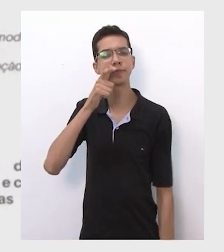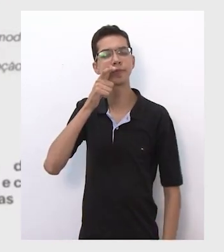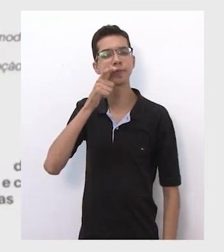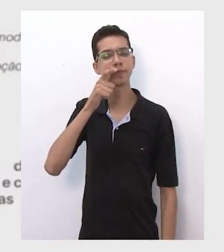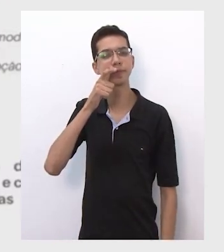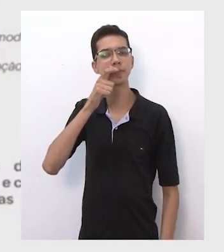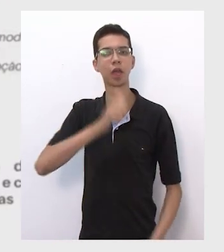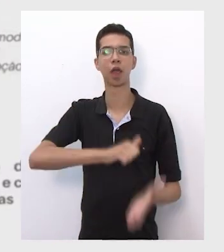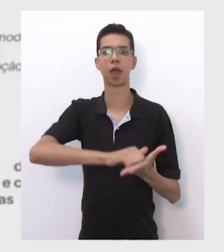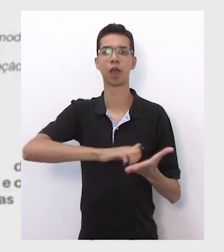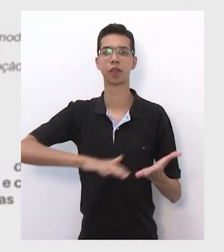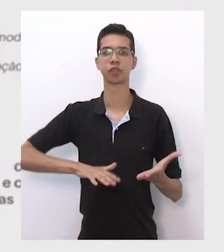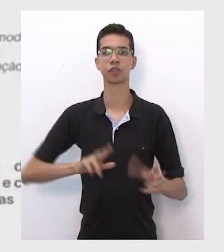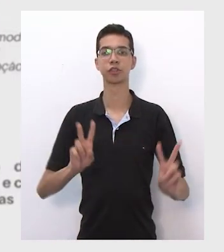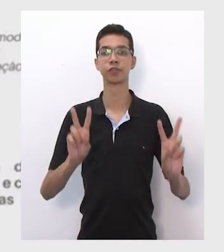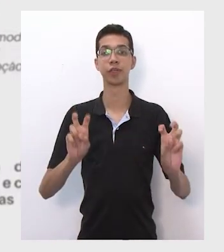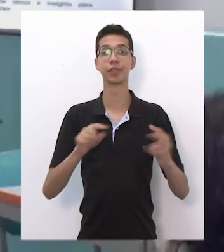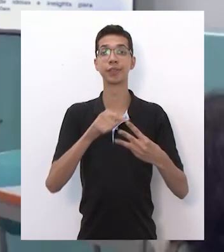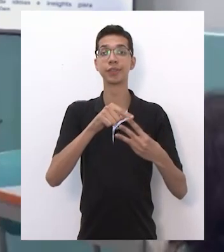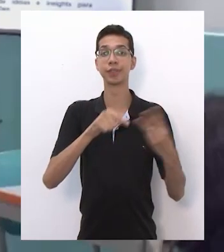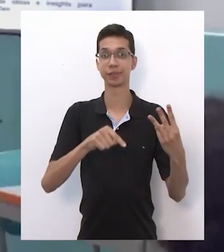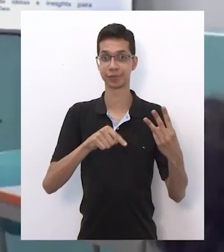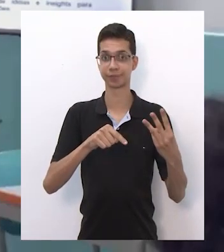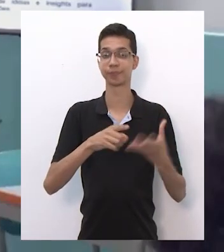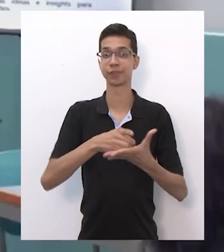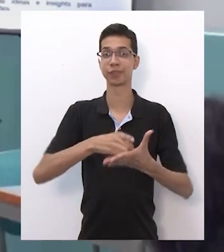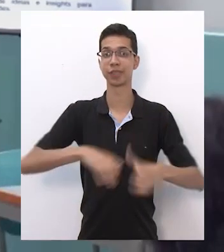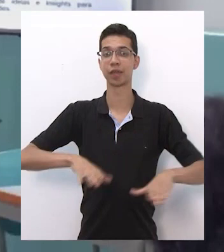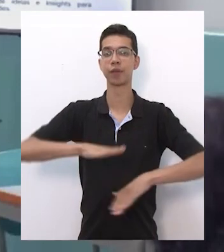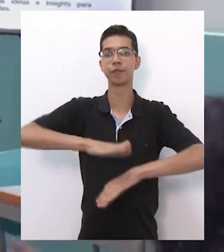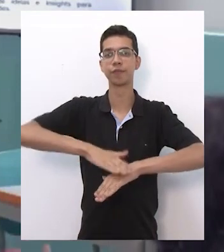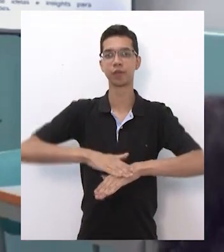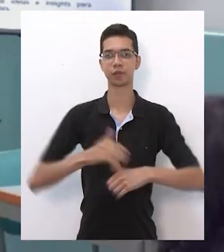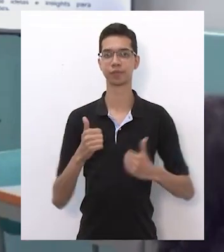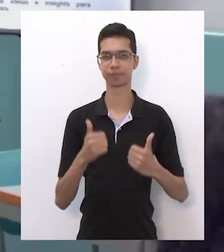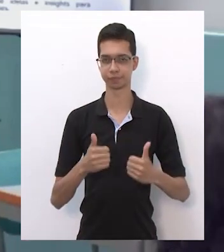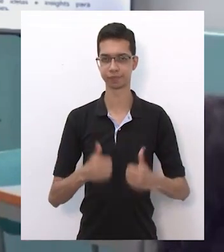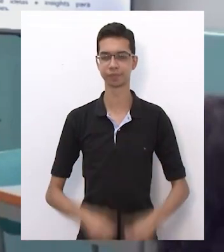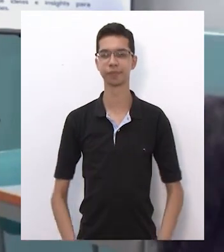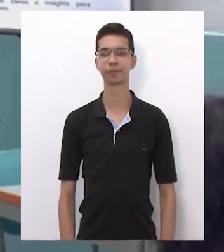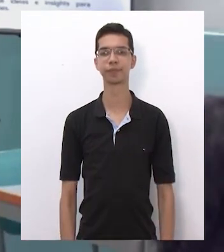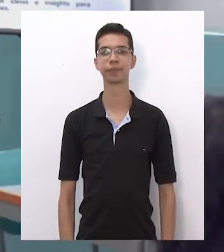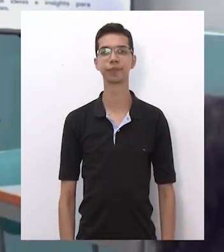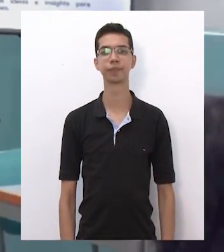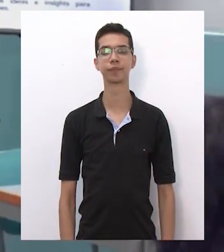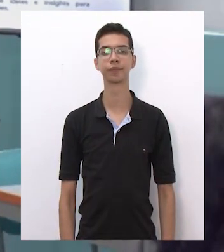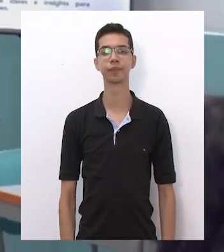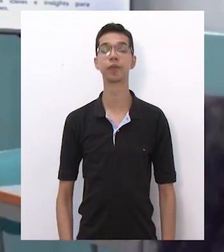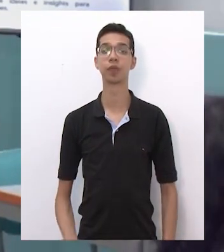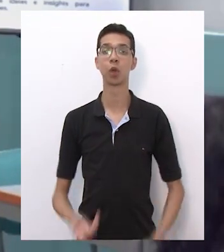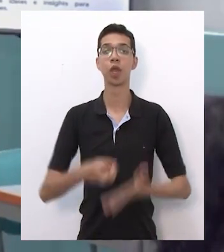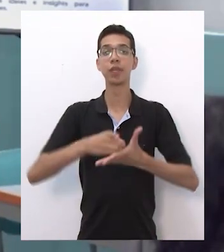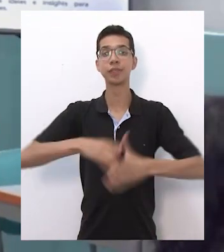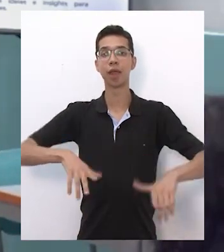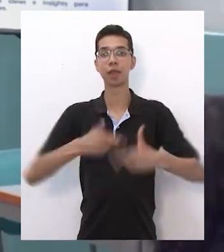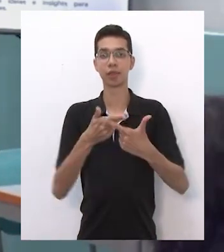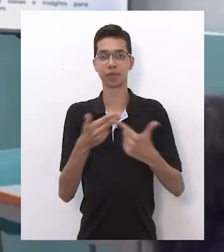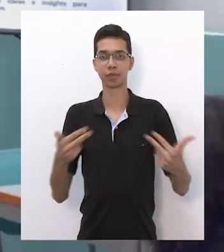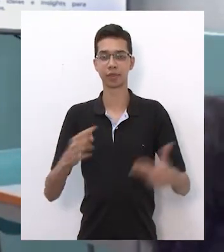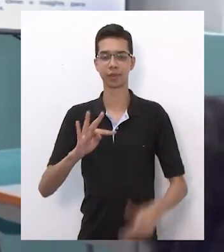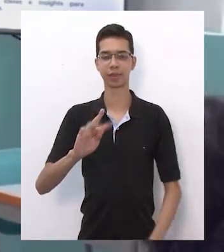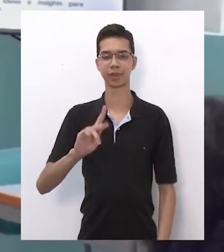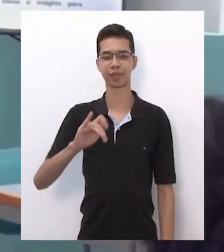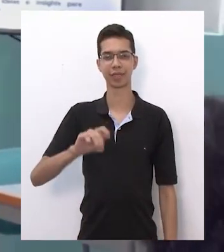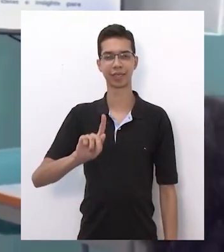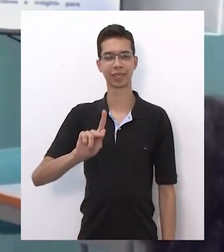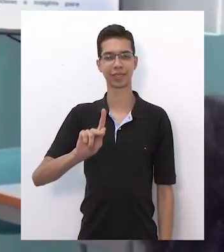IDEAR, que é a terceira fase da abordagem Design Thinking. Tudo bem? A abordagem Design Thinking é uma abordagem de resolução